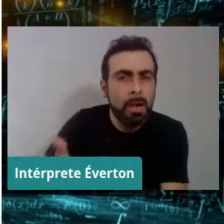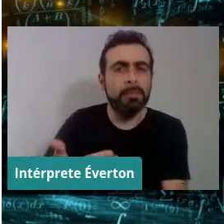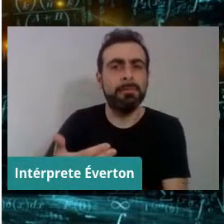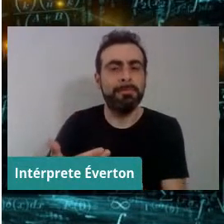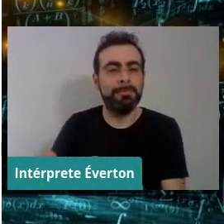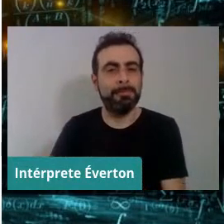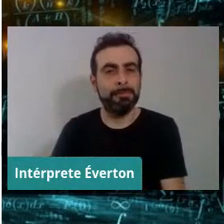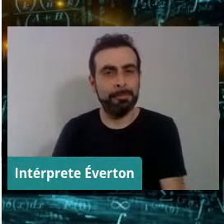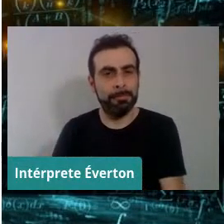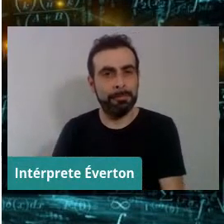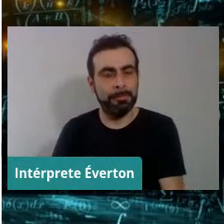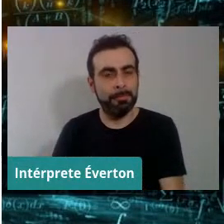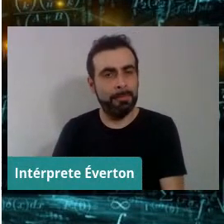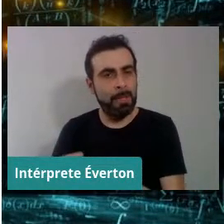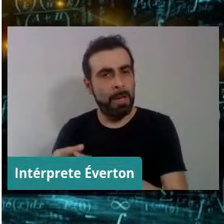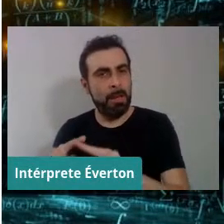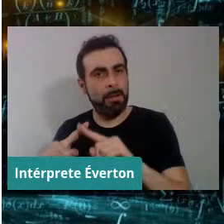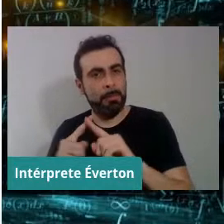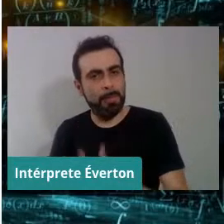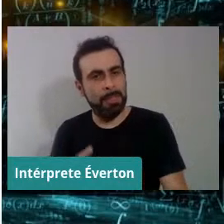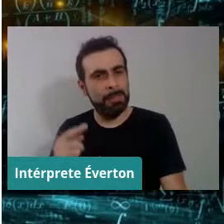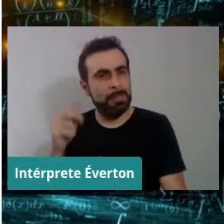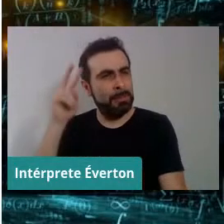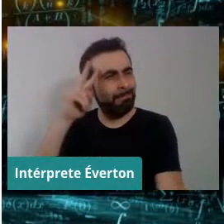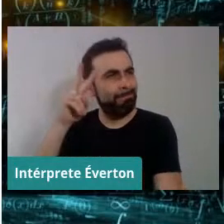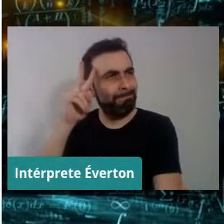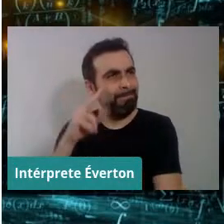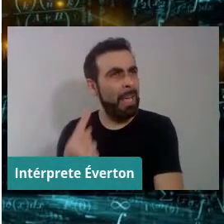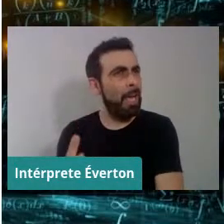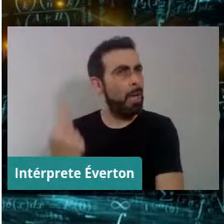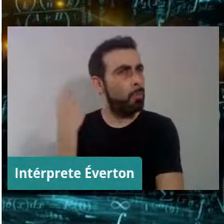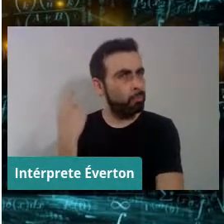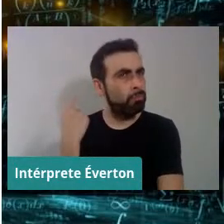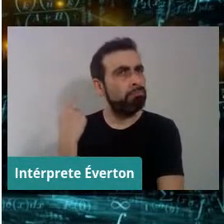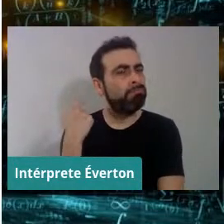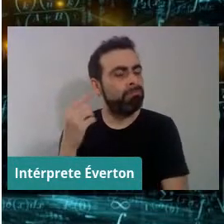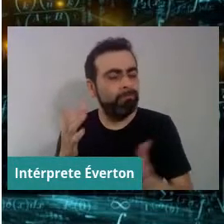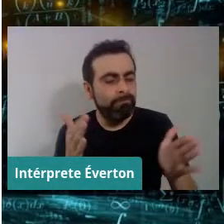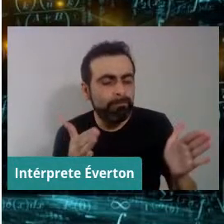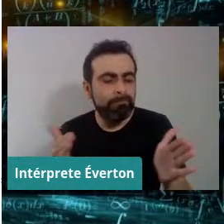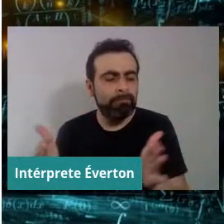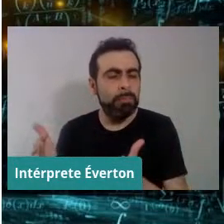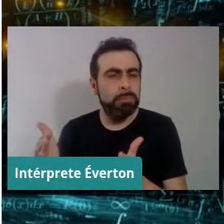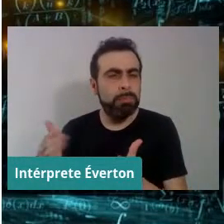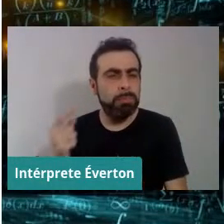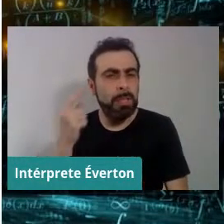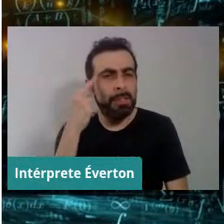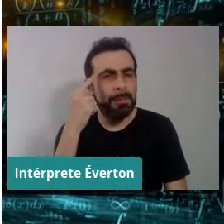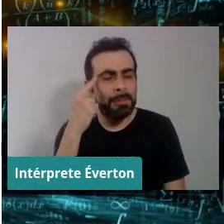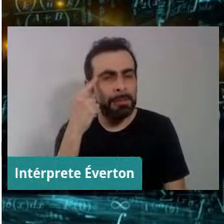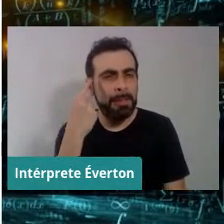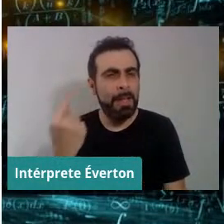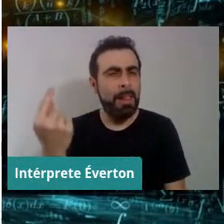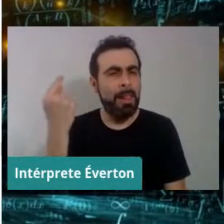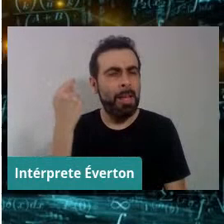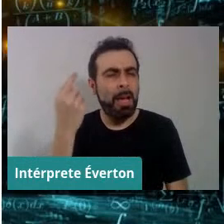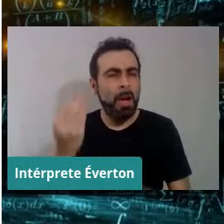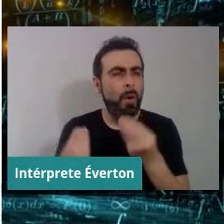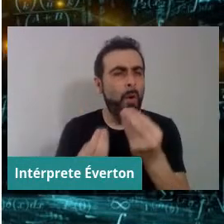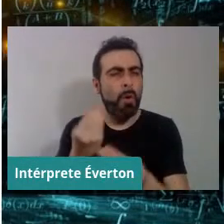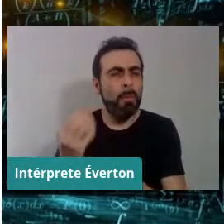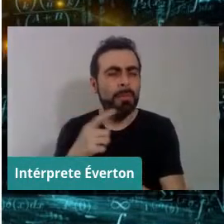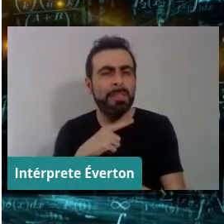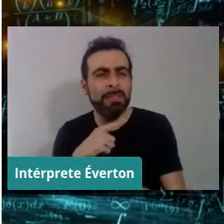E, para nós fazermos essa viagem no tempo, nós vamos embarcar numa nave, uma nave